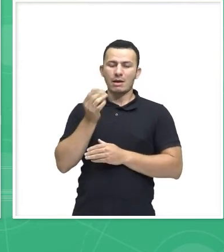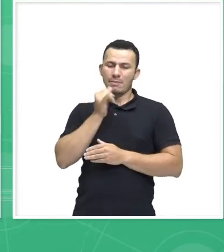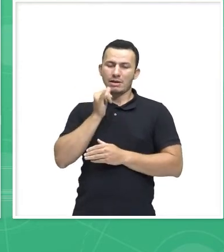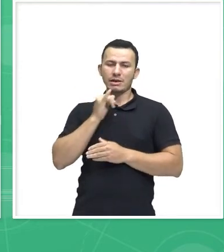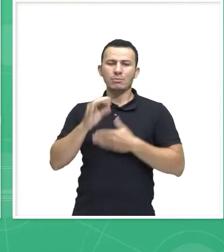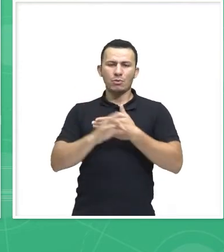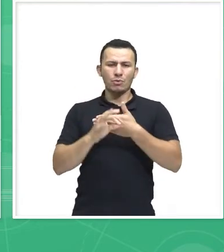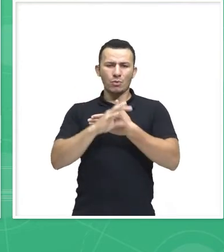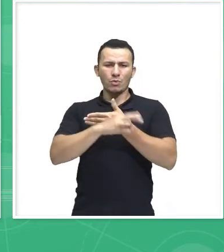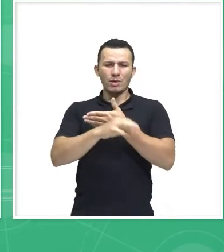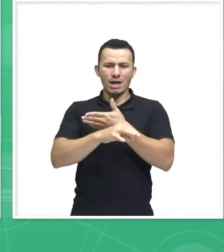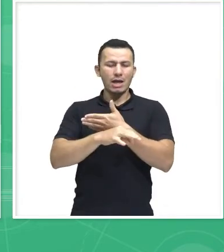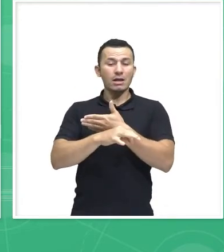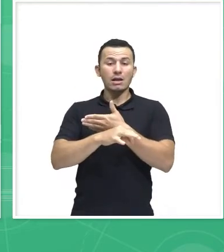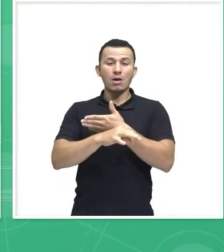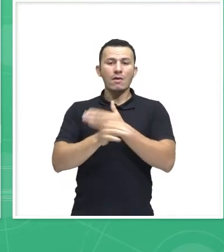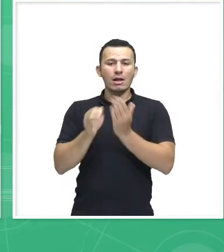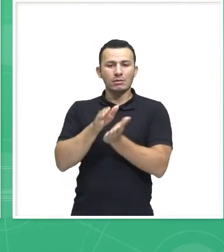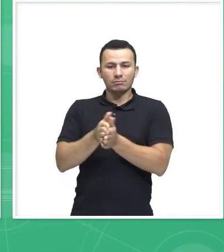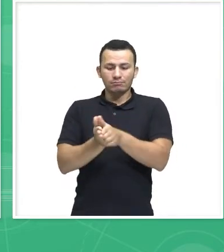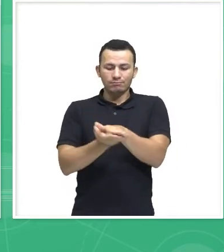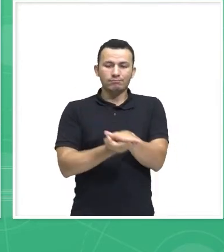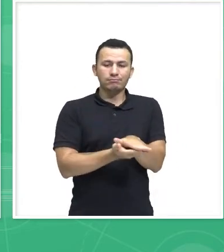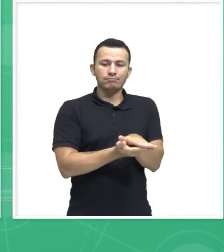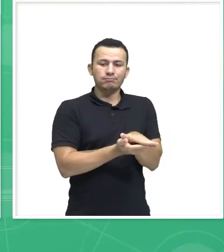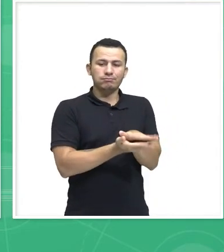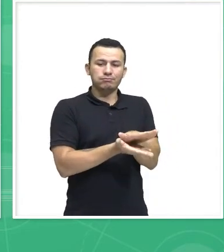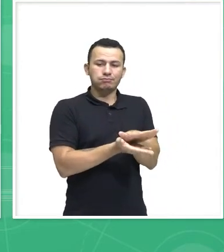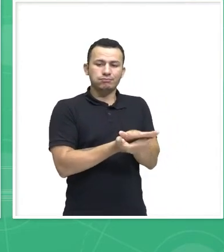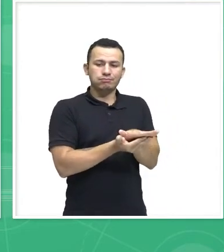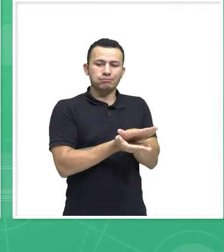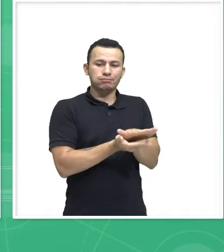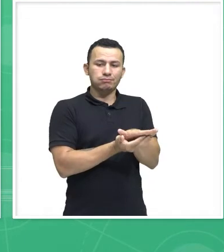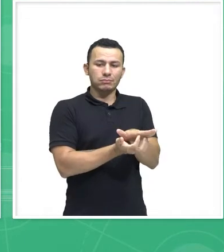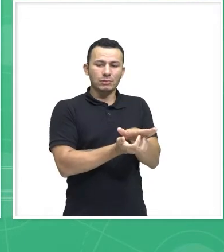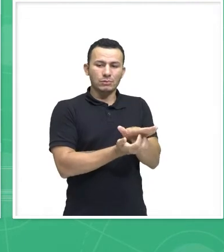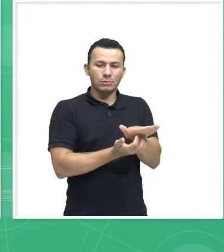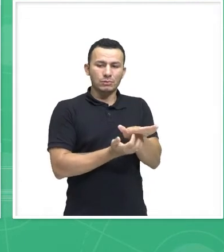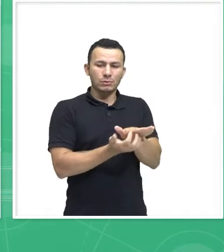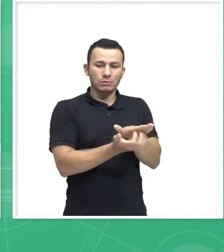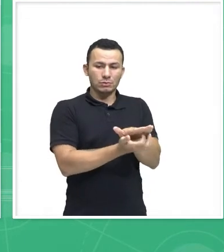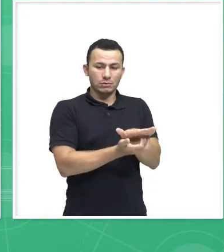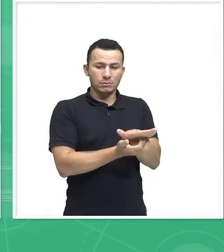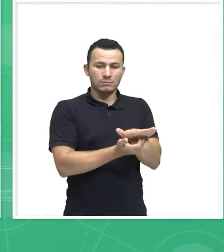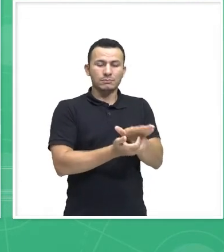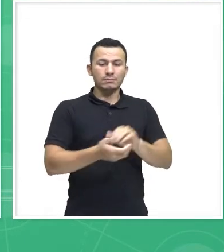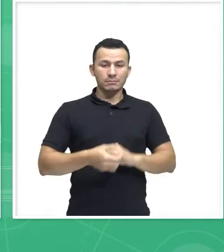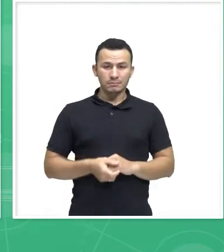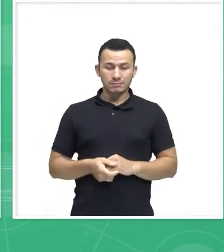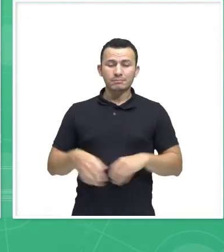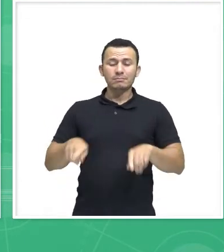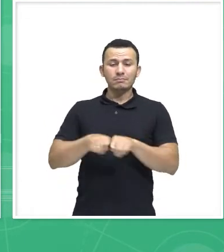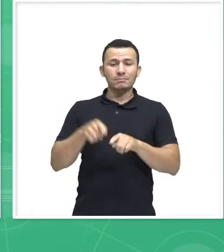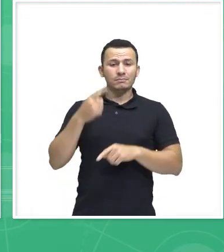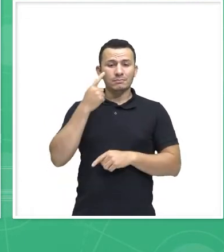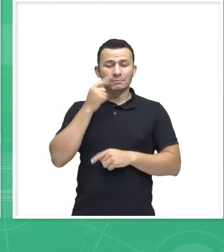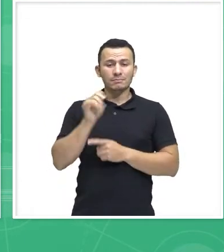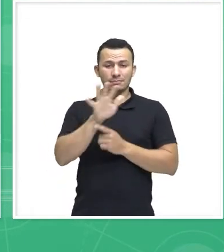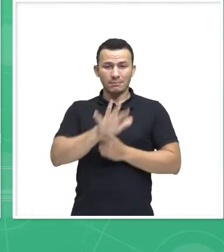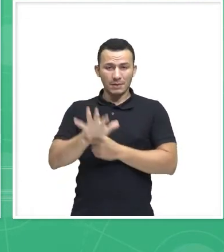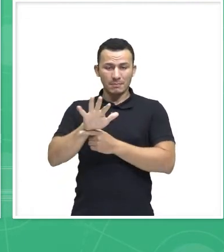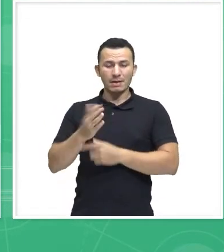no caso do tucunaré né ela vai ser mais aqui embaixo e aí na próxima imagem olha aqui olha que curioso e a gente tá vendo aqui nesse detalhe